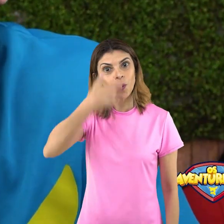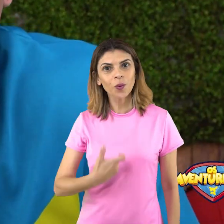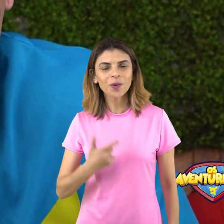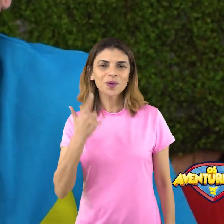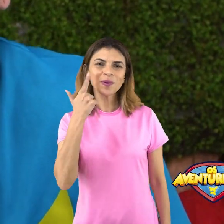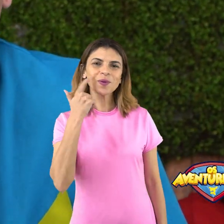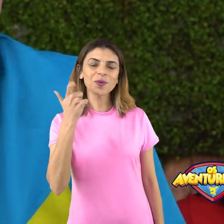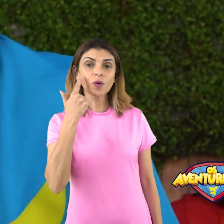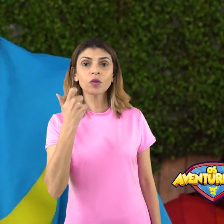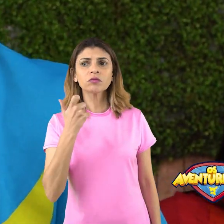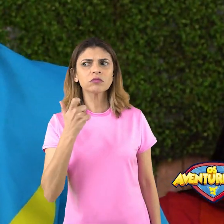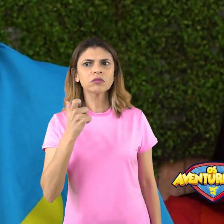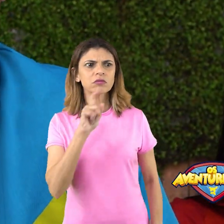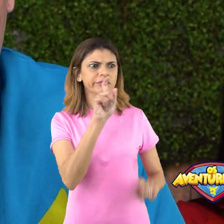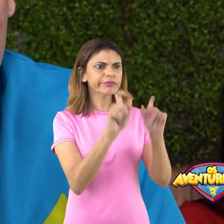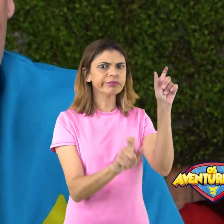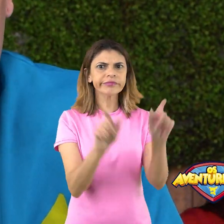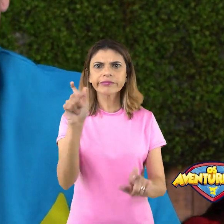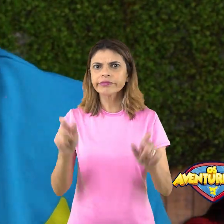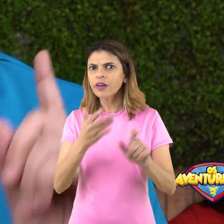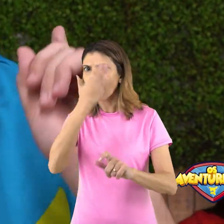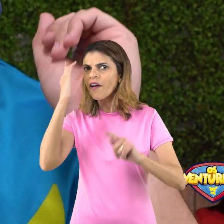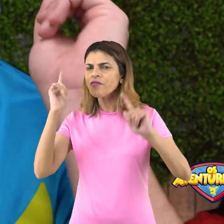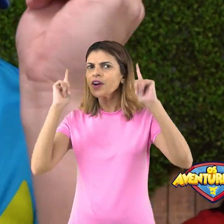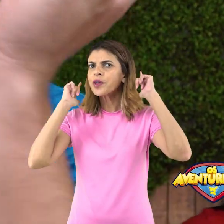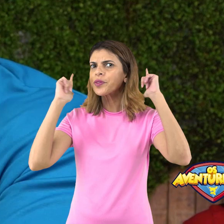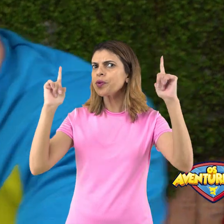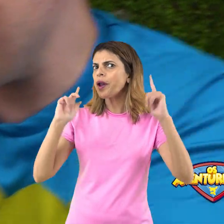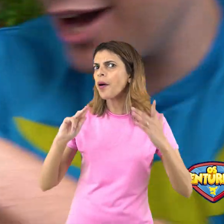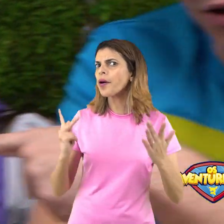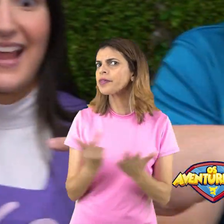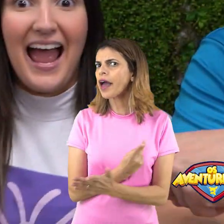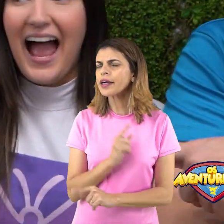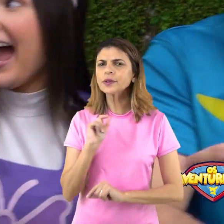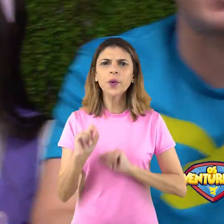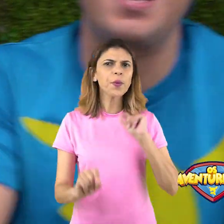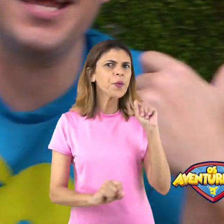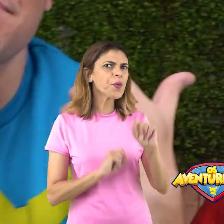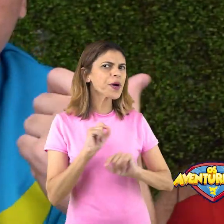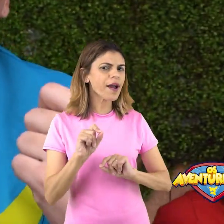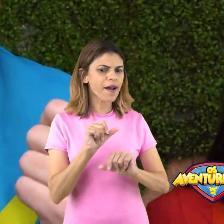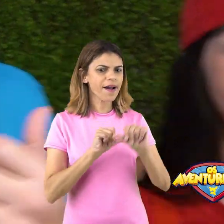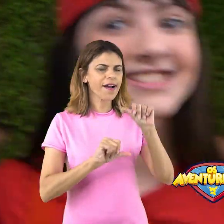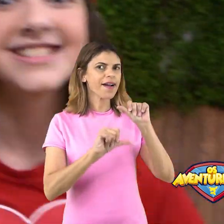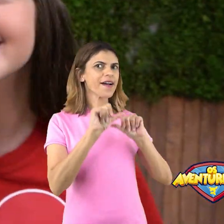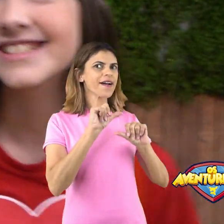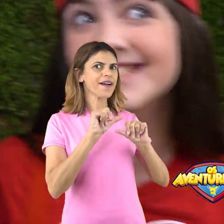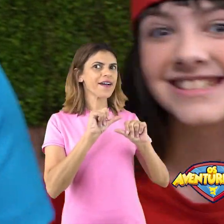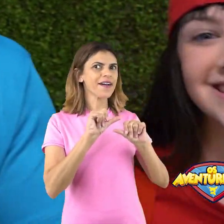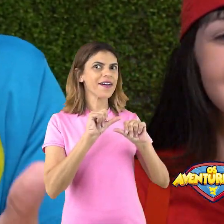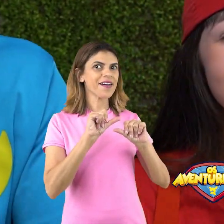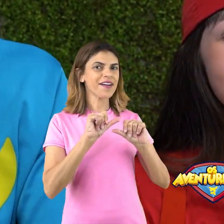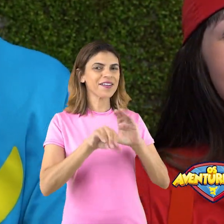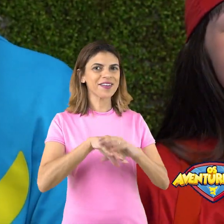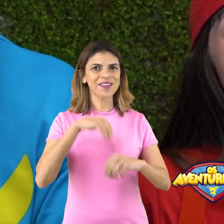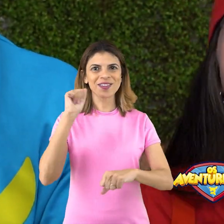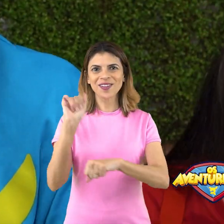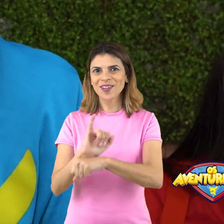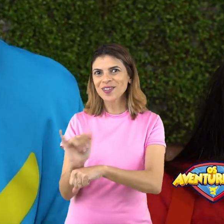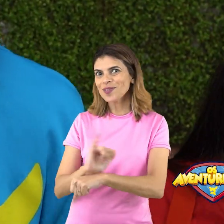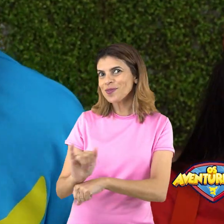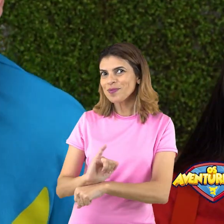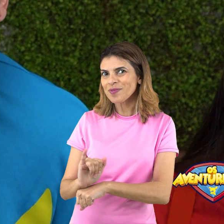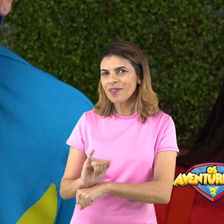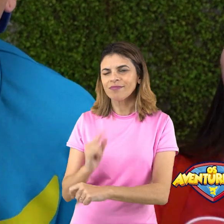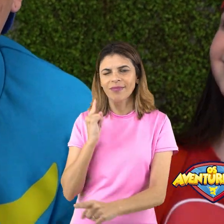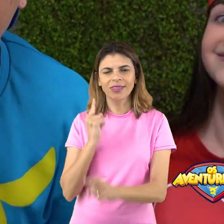sou o Lucas e o que será que acontece se os aventureiros virarem youtubers? É o que a gente vai descobrir,